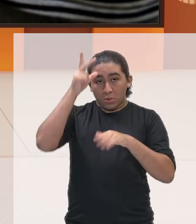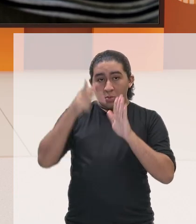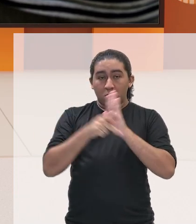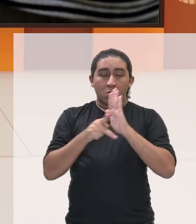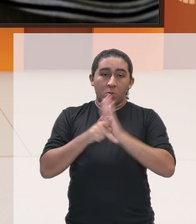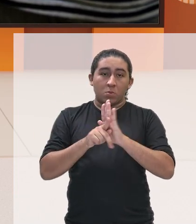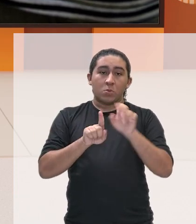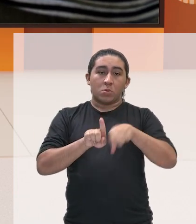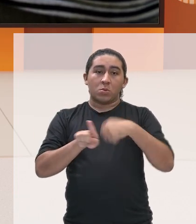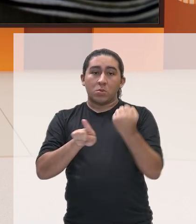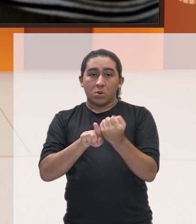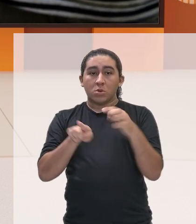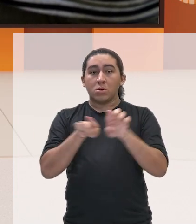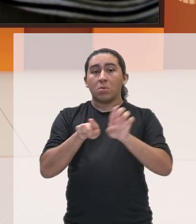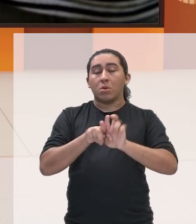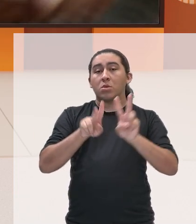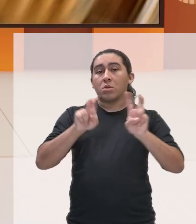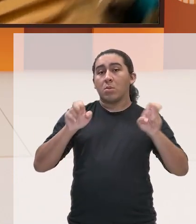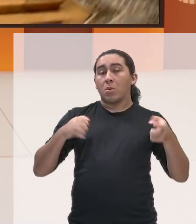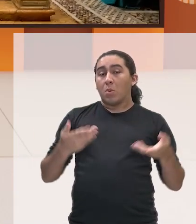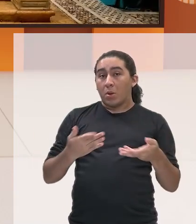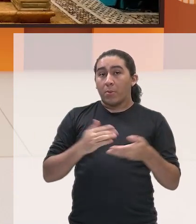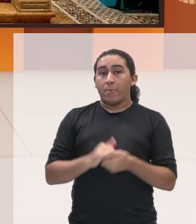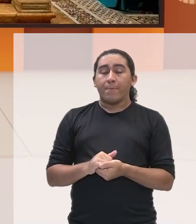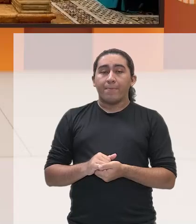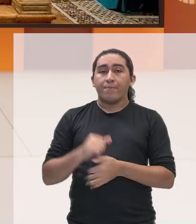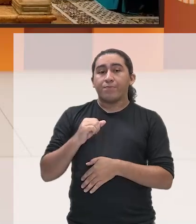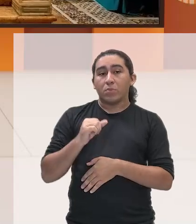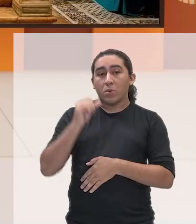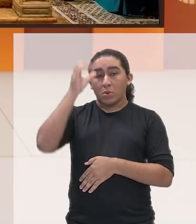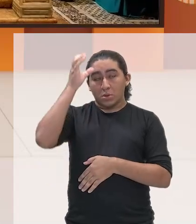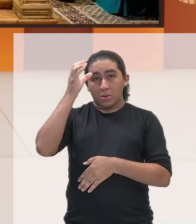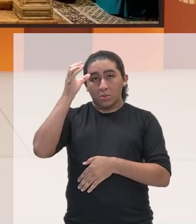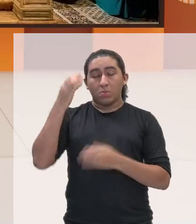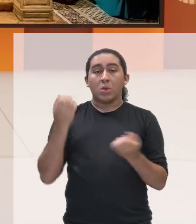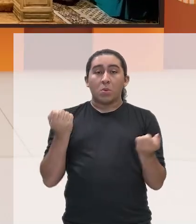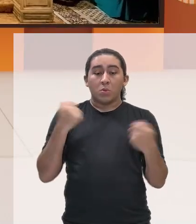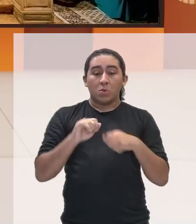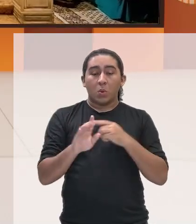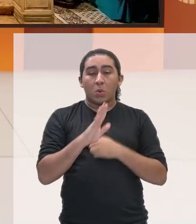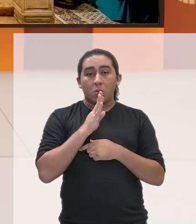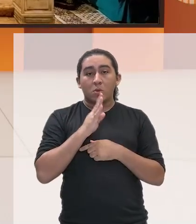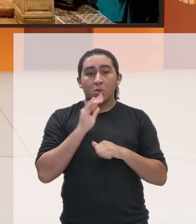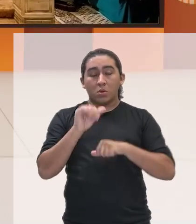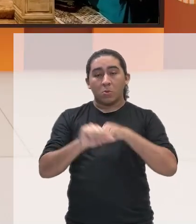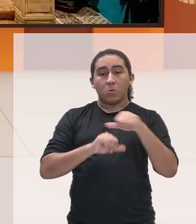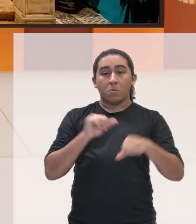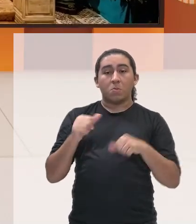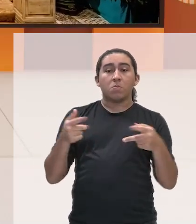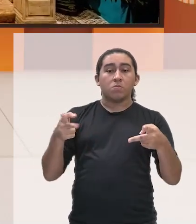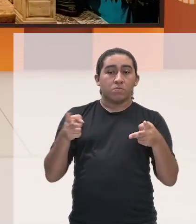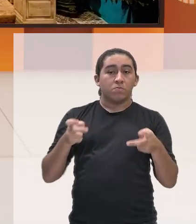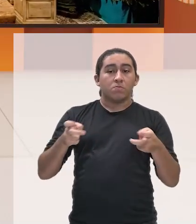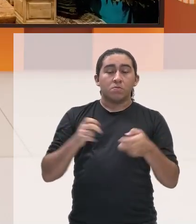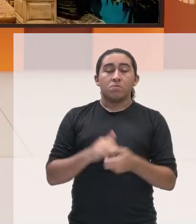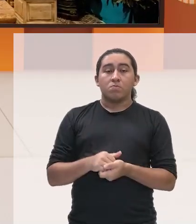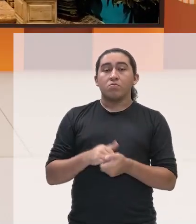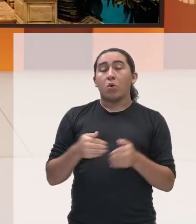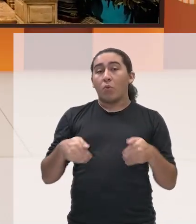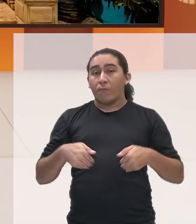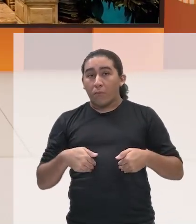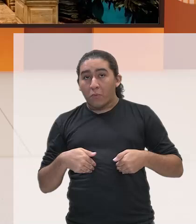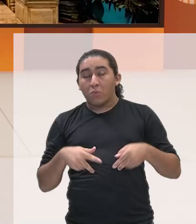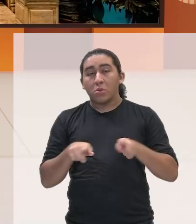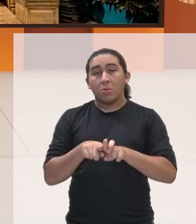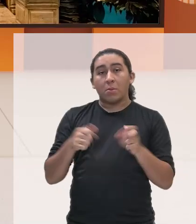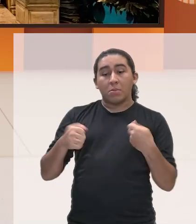sociedade, falando o seguinte: conhecer para transformar. Vejam, a fome, a